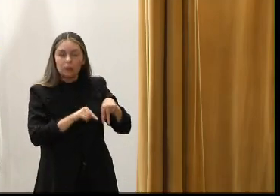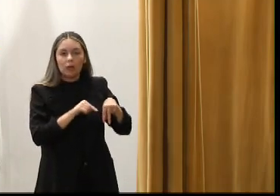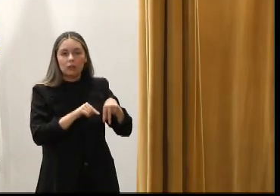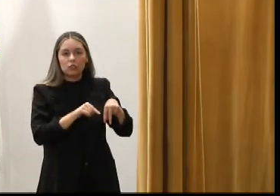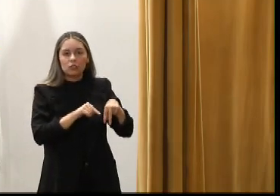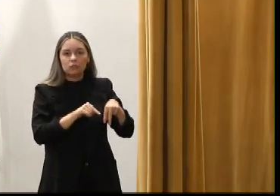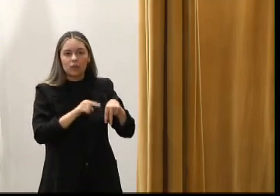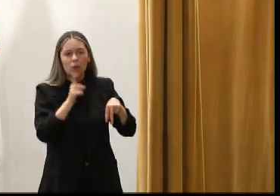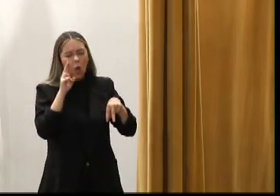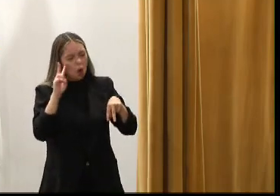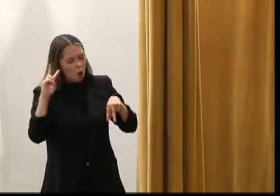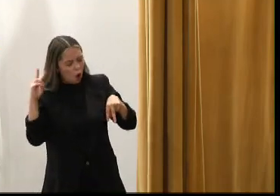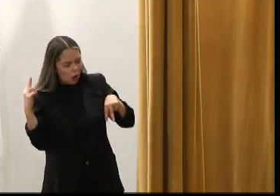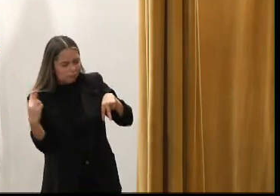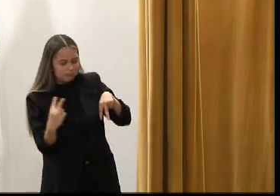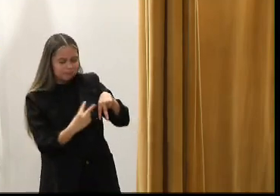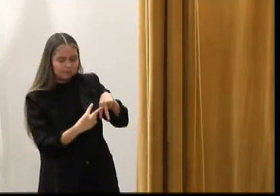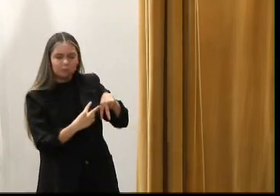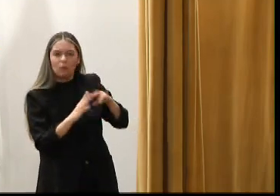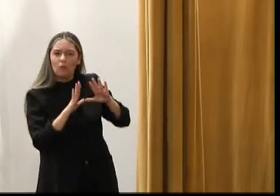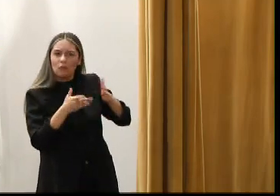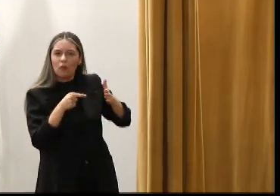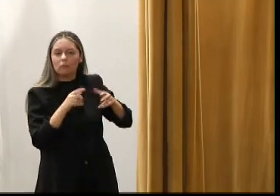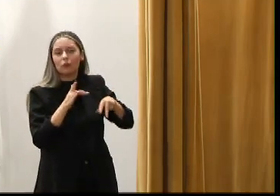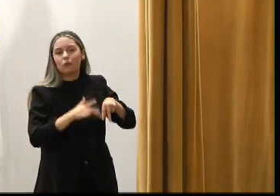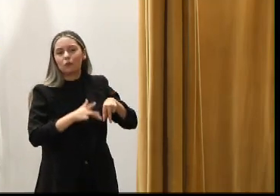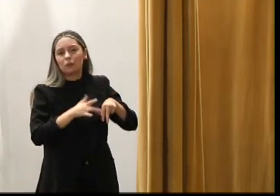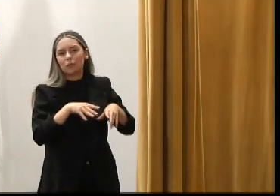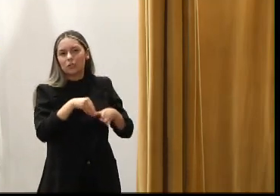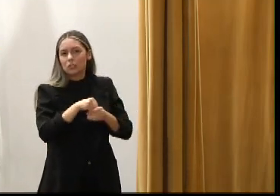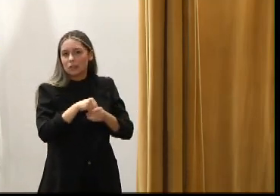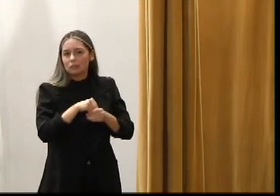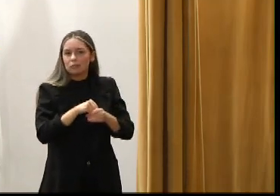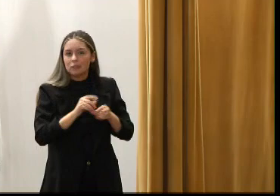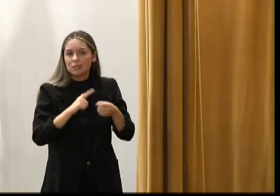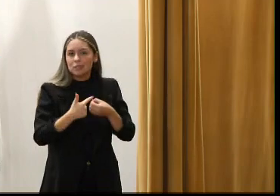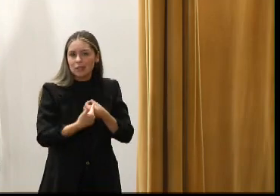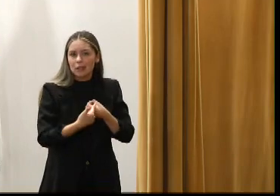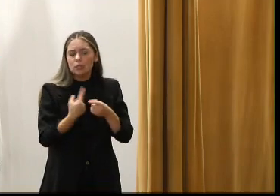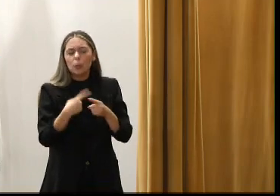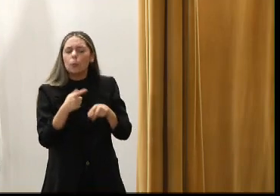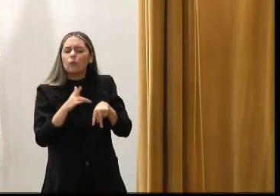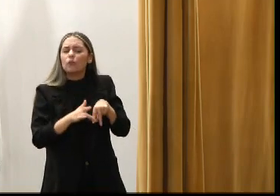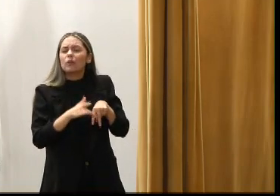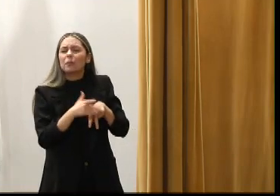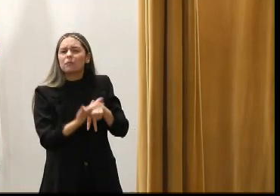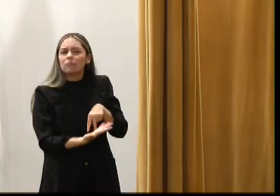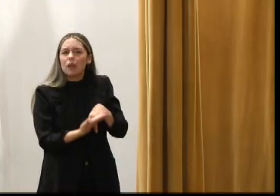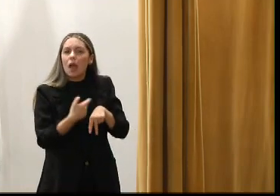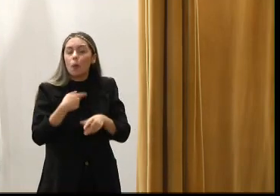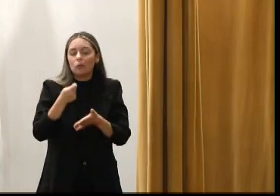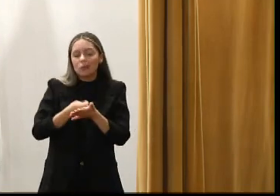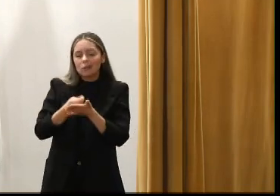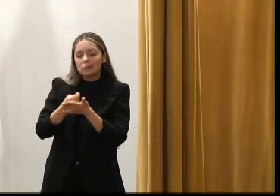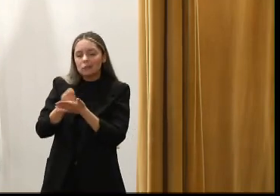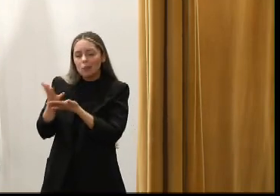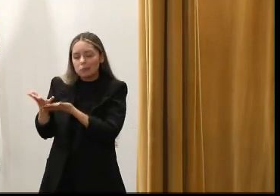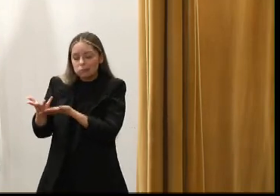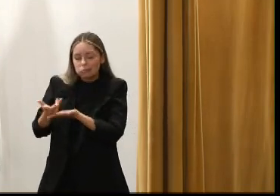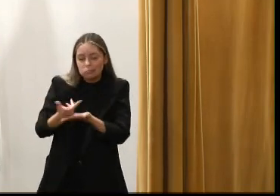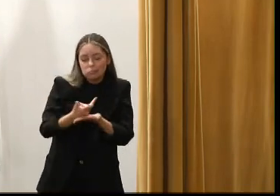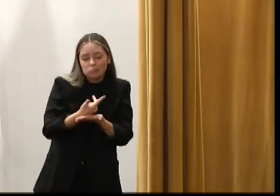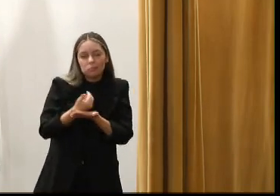um holofote lançado sobre a vulnerabilidade nas cidades. Que vulnerabilidade é essa? Eu venho tentando mapear há alguns anos